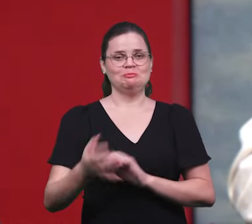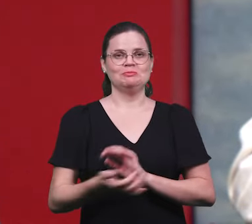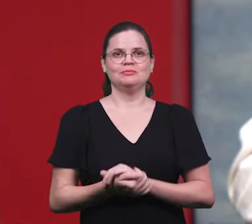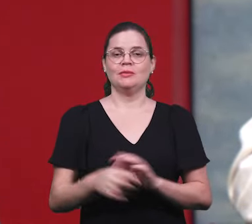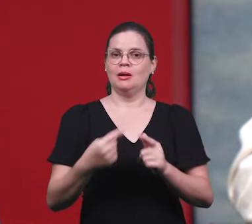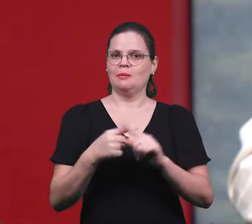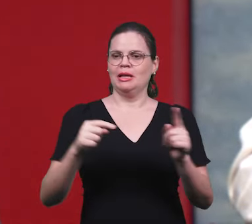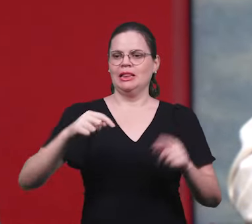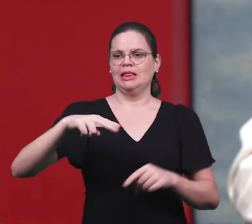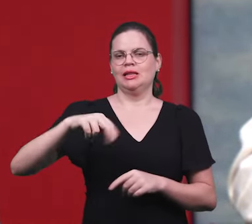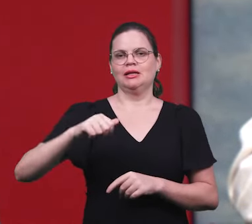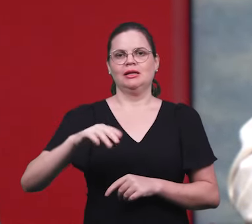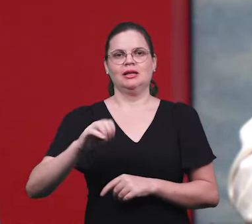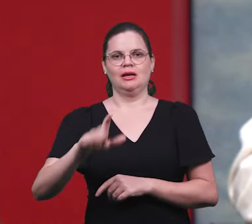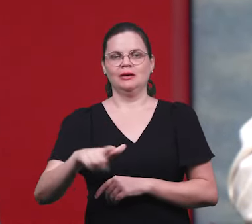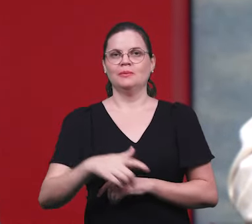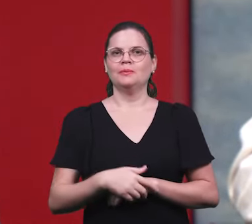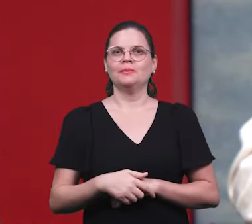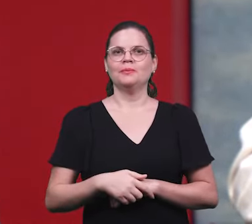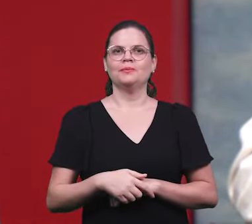Mas, Natanael,